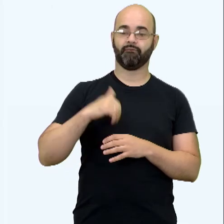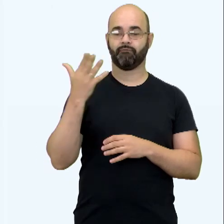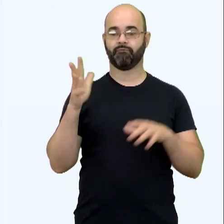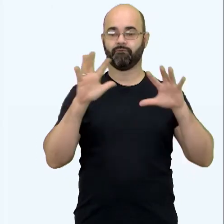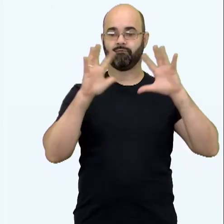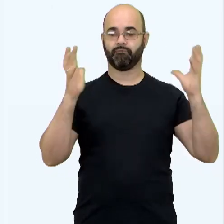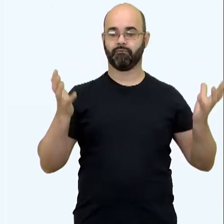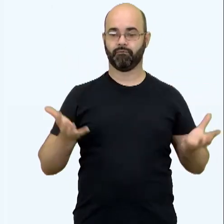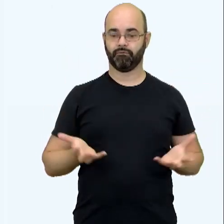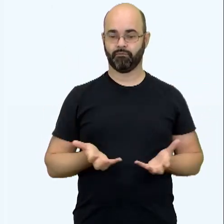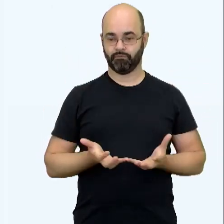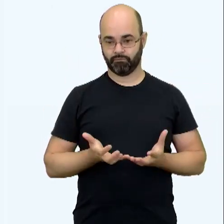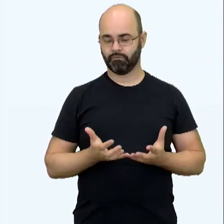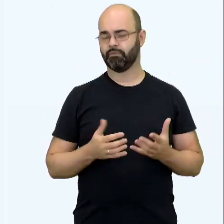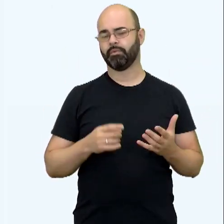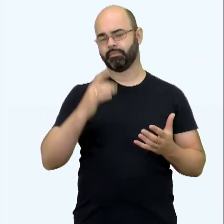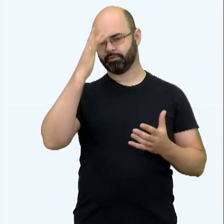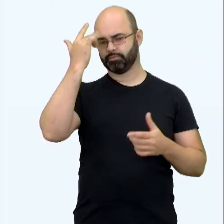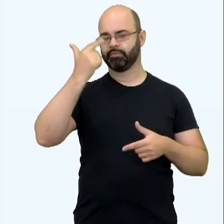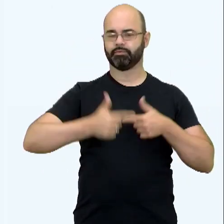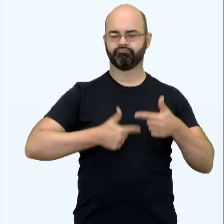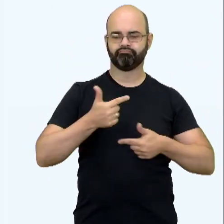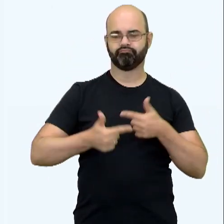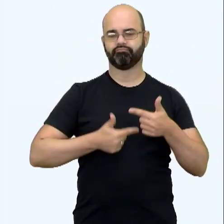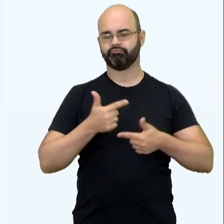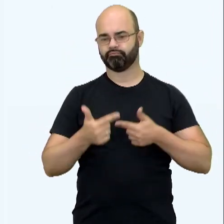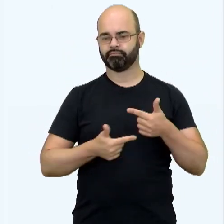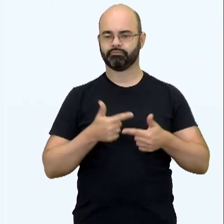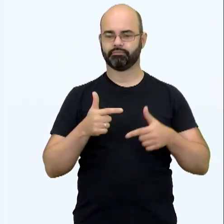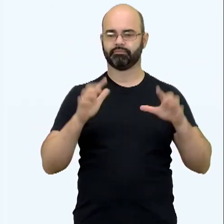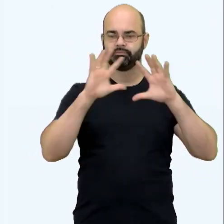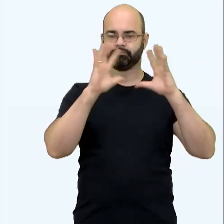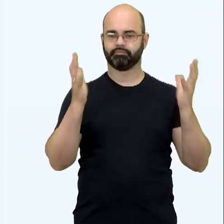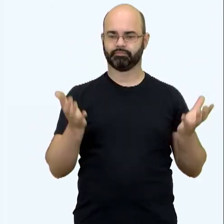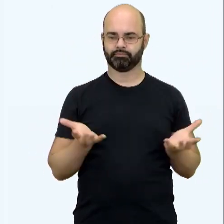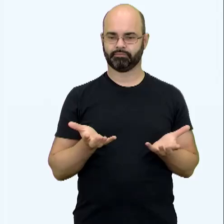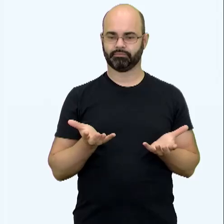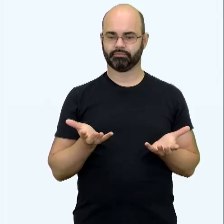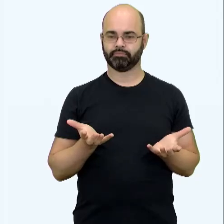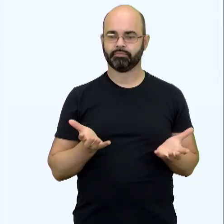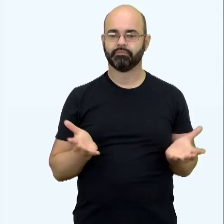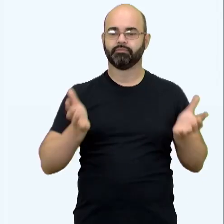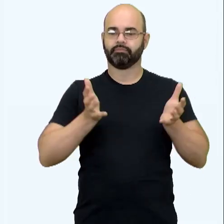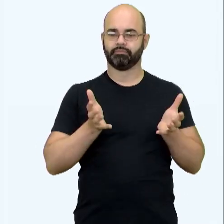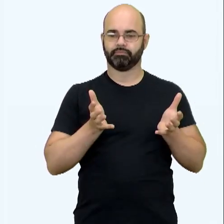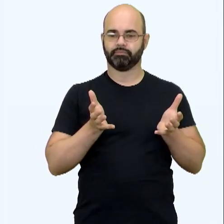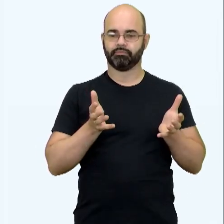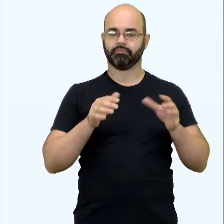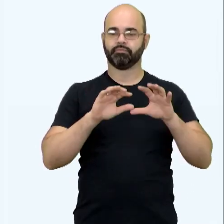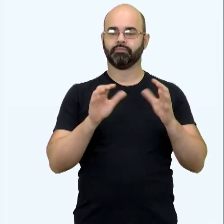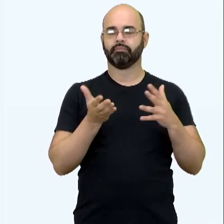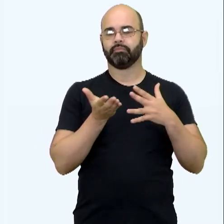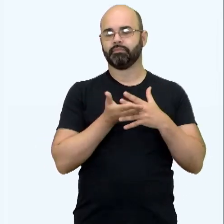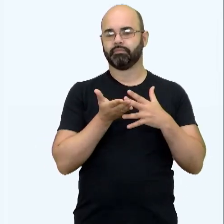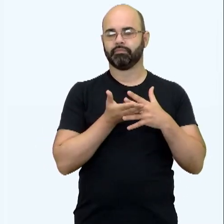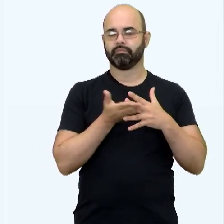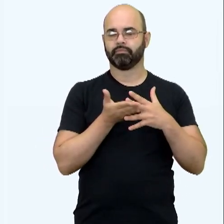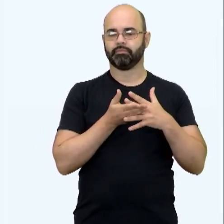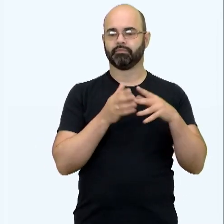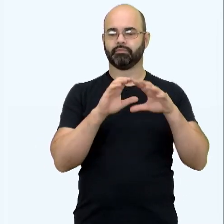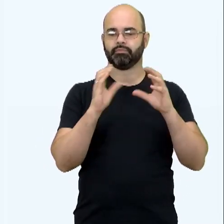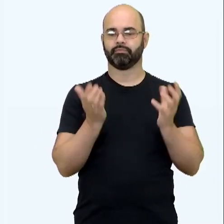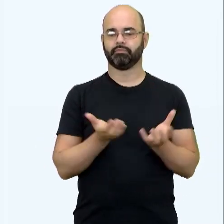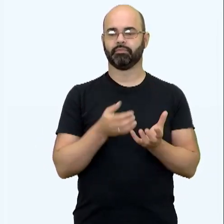ocorre o desenvolvimento das atividades humanas. Já o manto é a camada intermediária